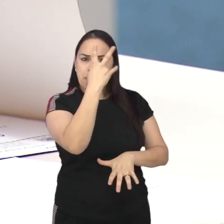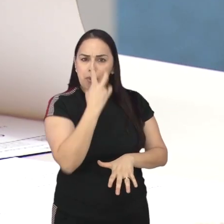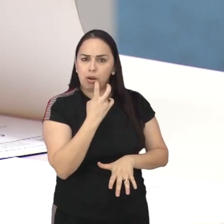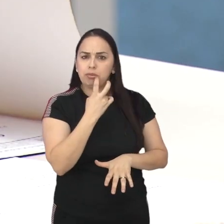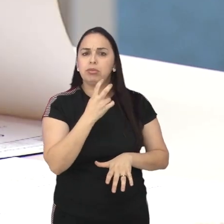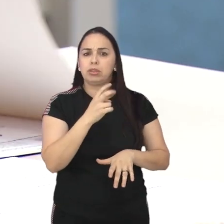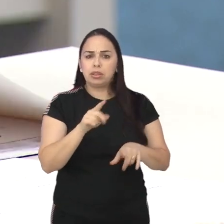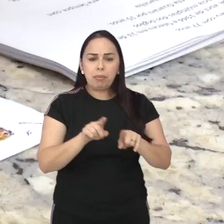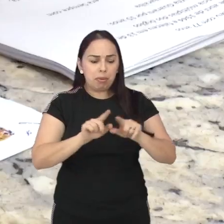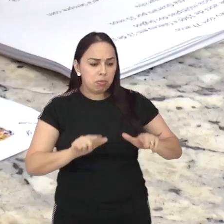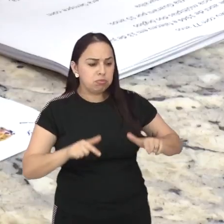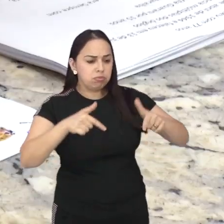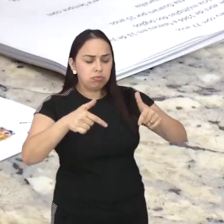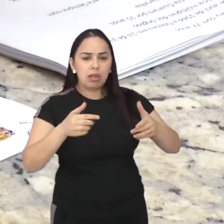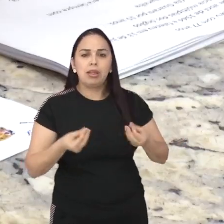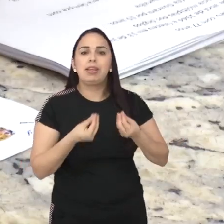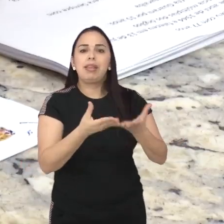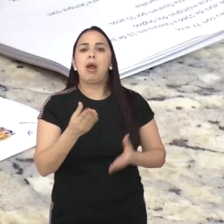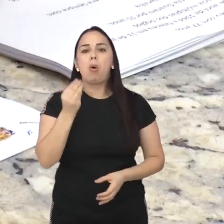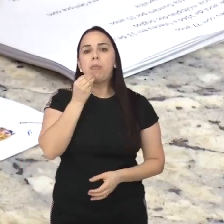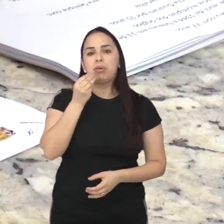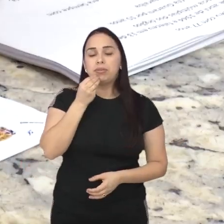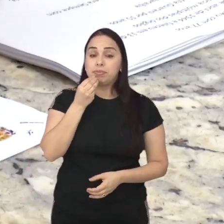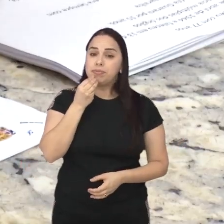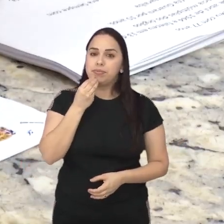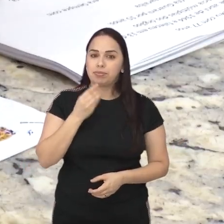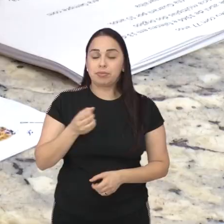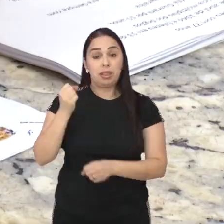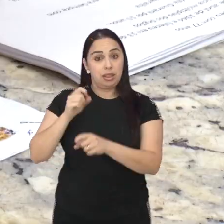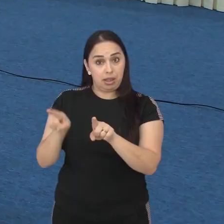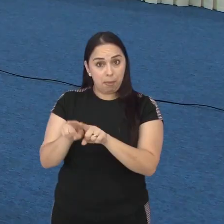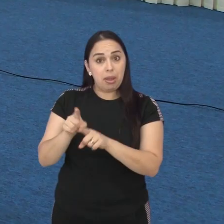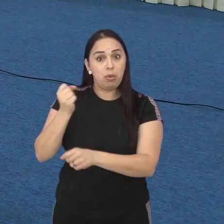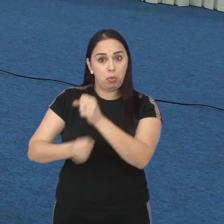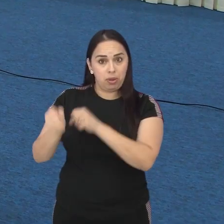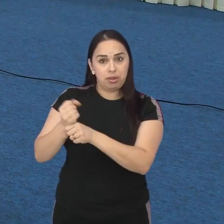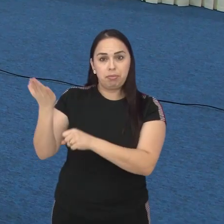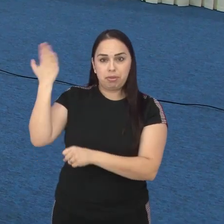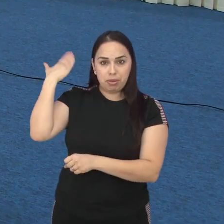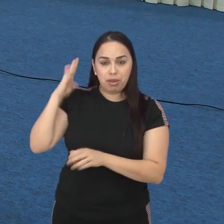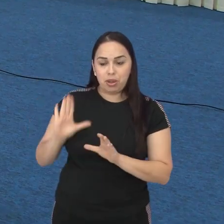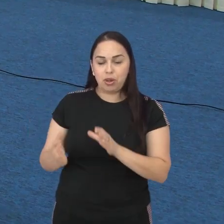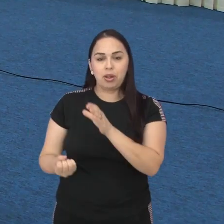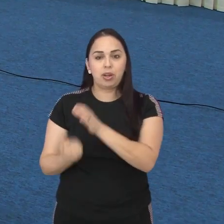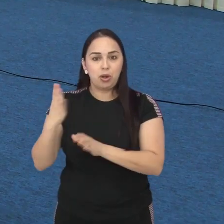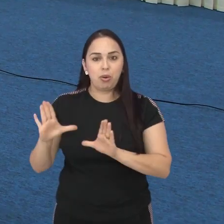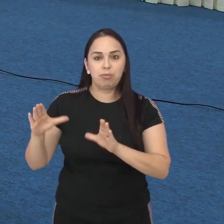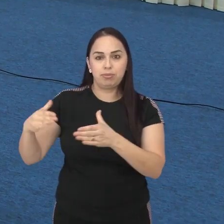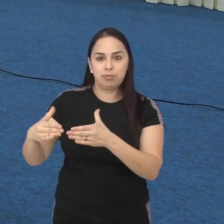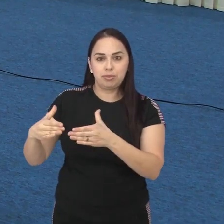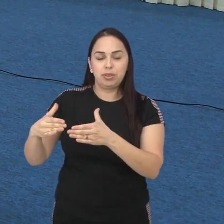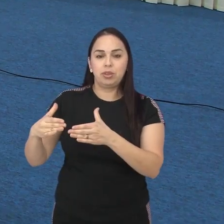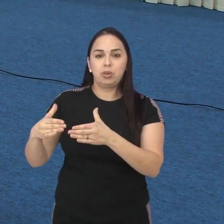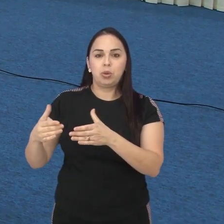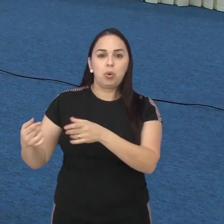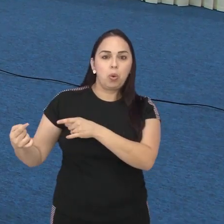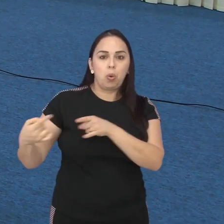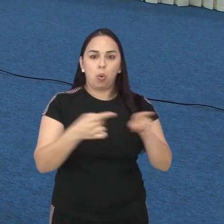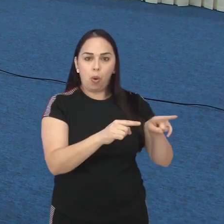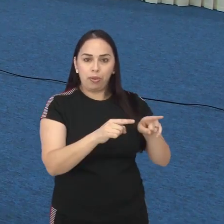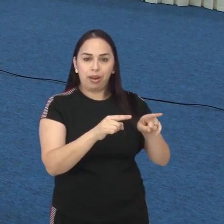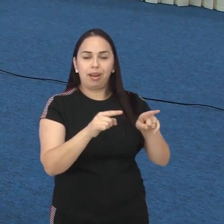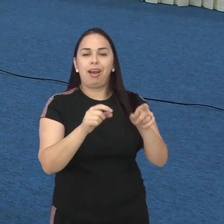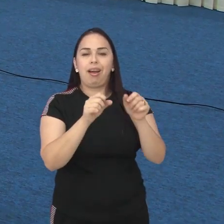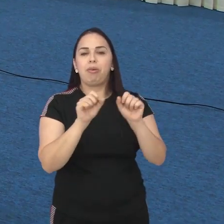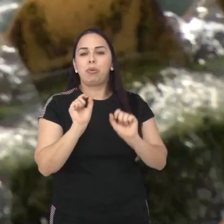dessa parcela da população com medidas que garantam oportunidades. Ainda no ano passado, foi criada a Frente Parlamentar